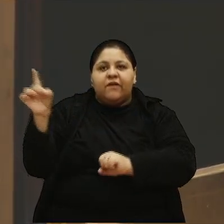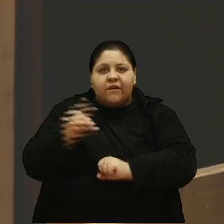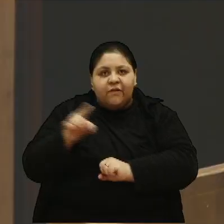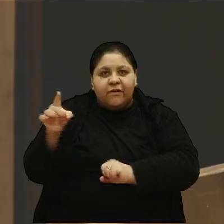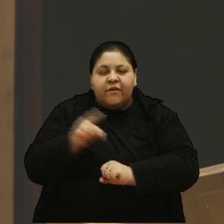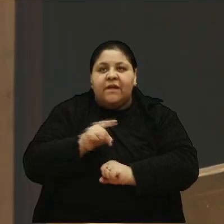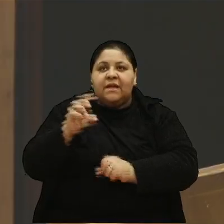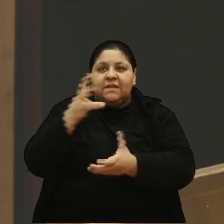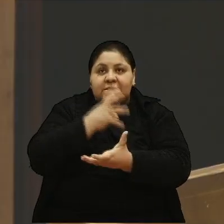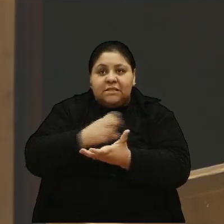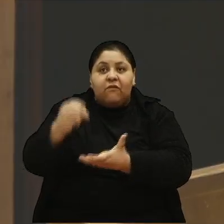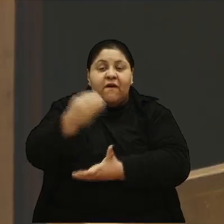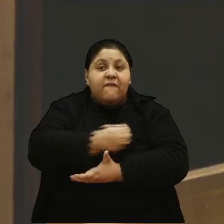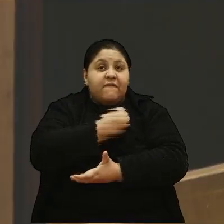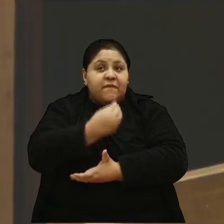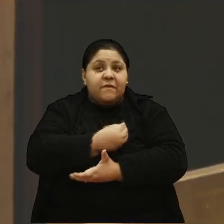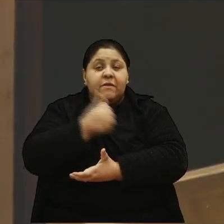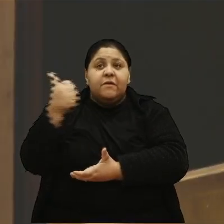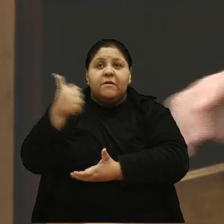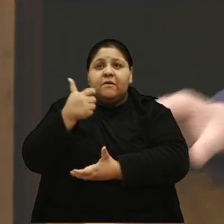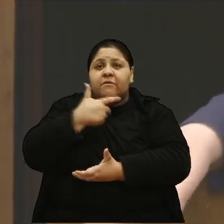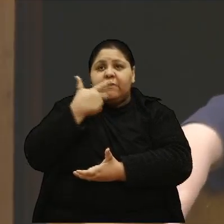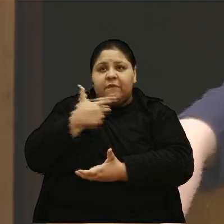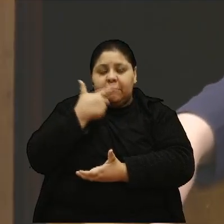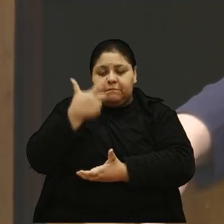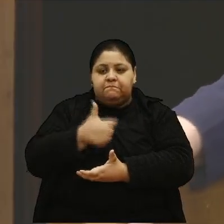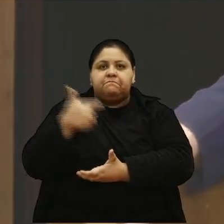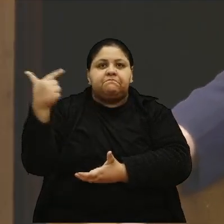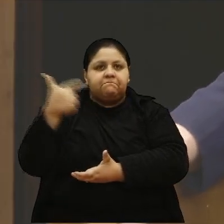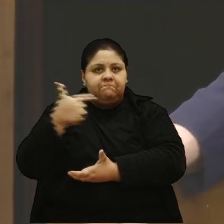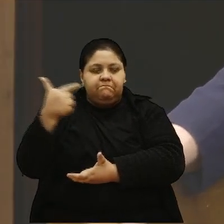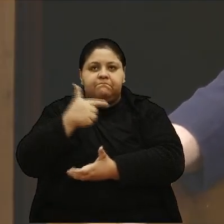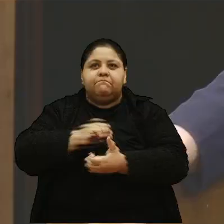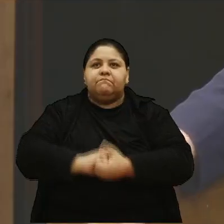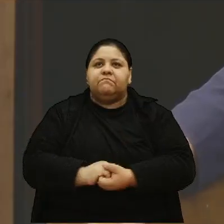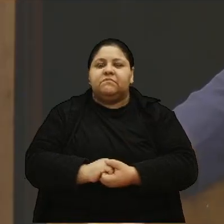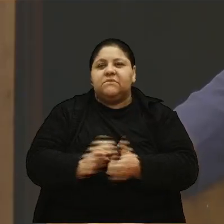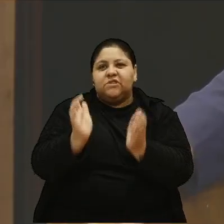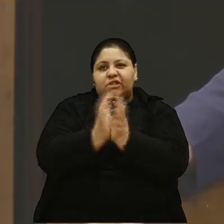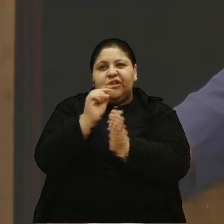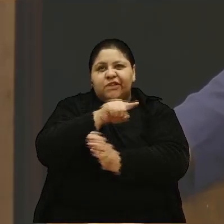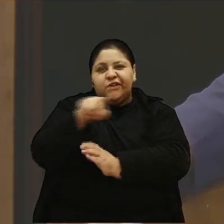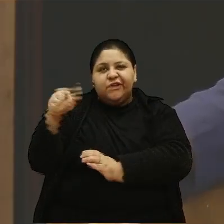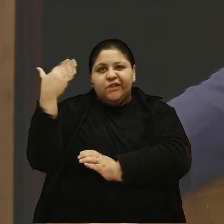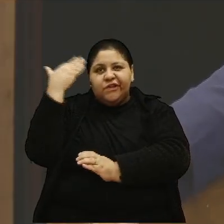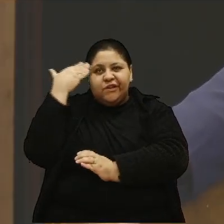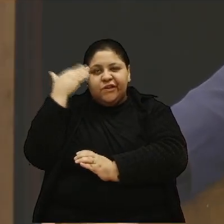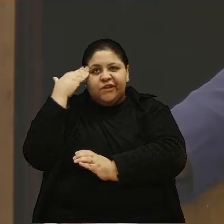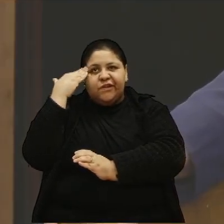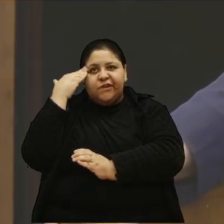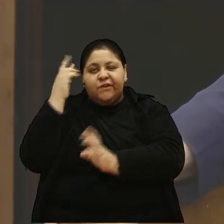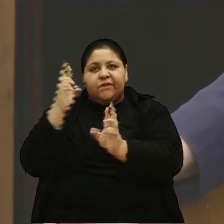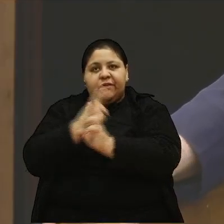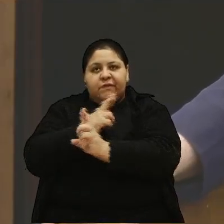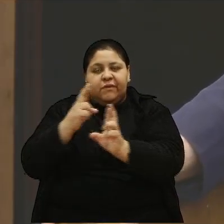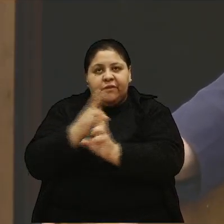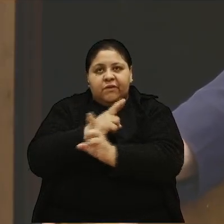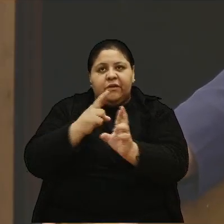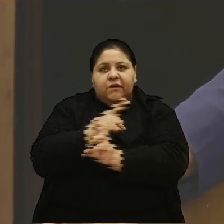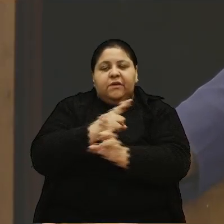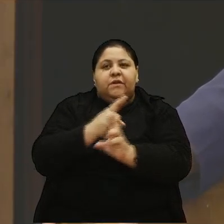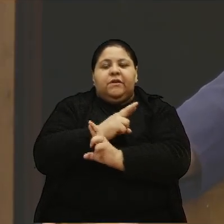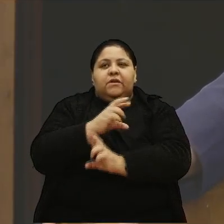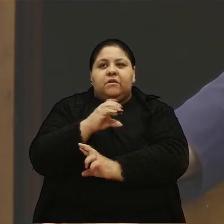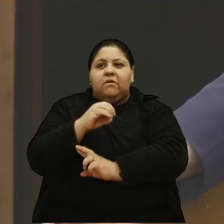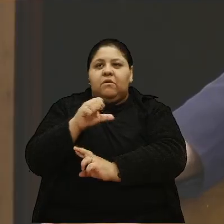de salvar vidas. Então, a primeira coisa que eu quero pontuar é isso. Segunda questão. Os colegas sabem do bom relacionamento que eu tenho com o deputado federal Osmar Terra, que, além